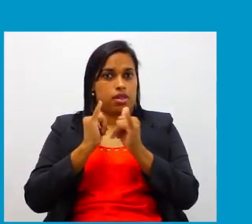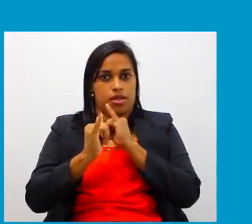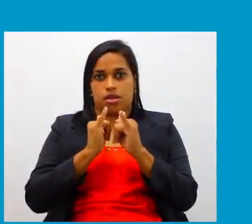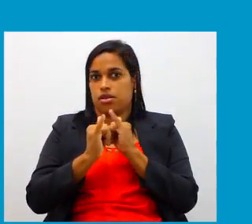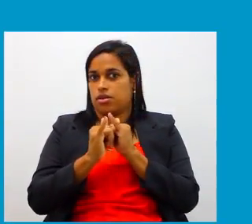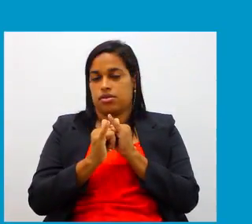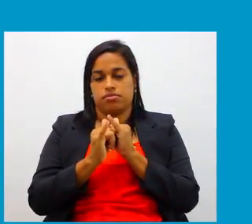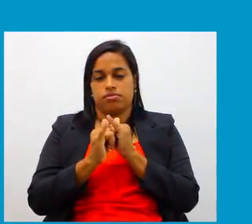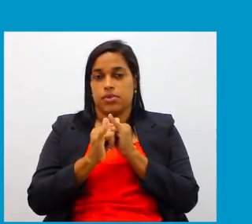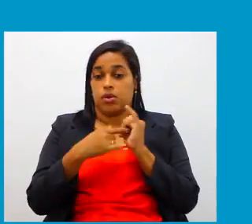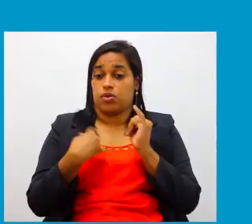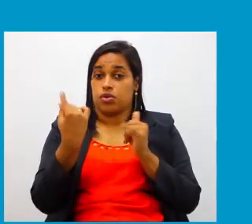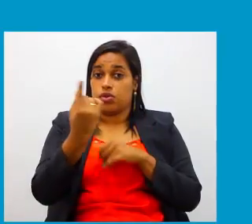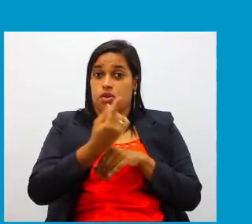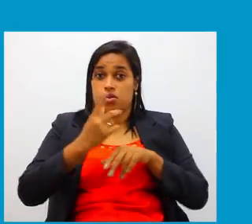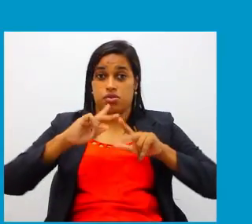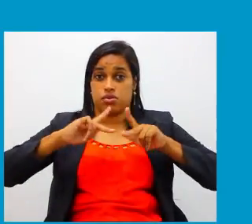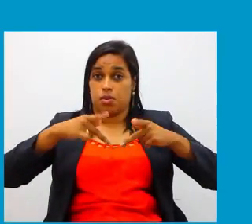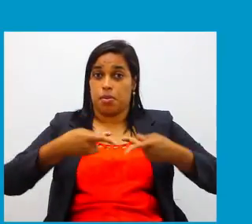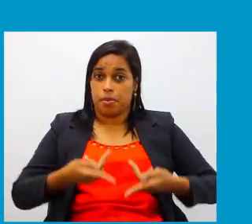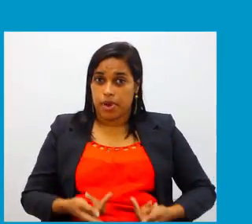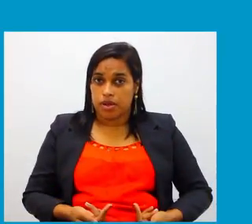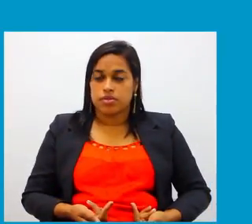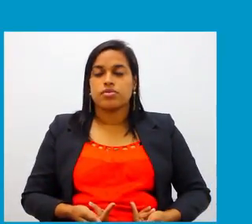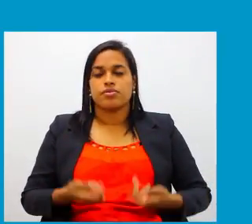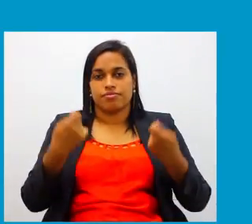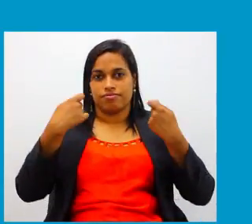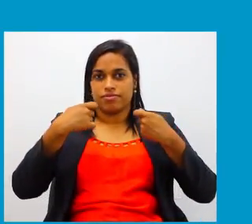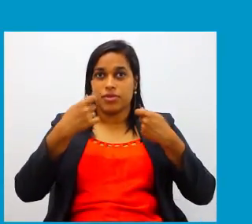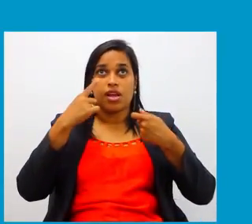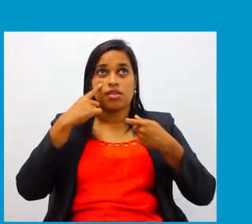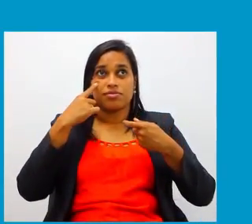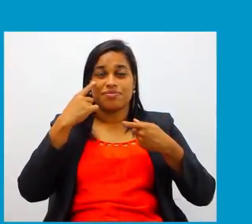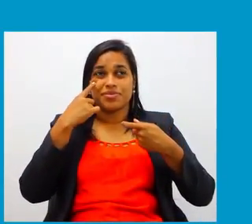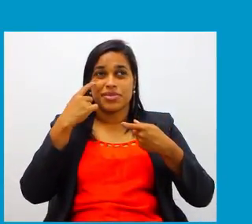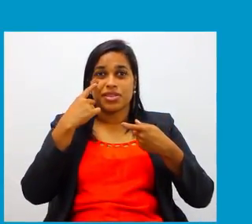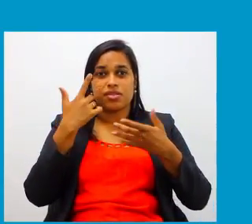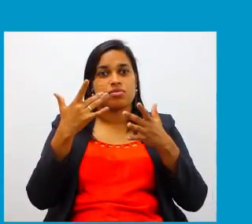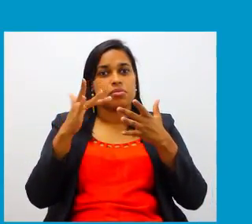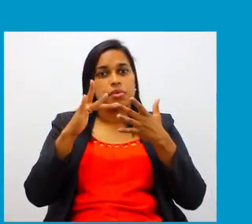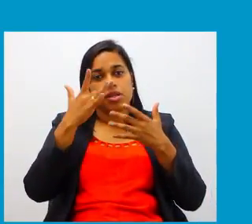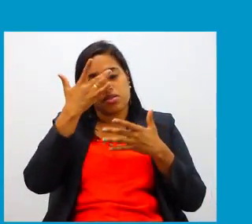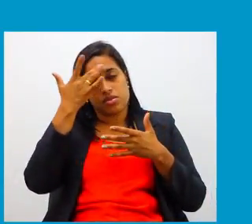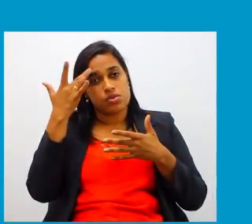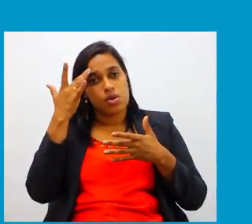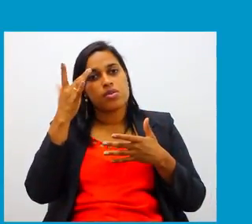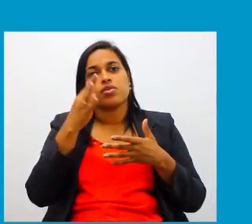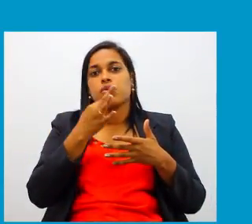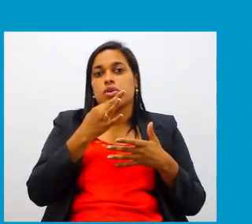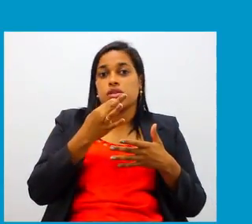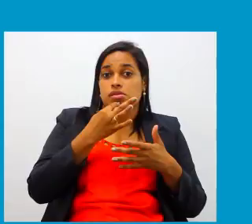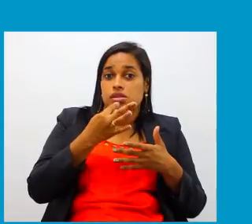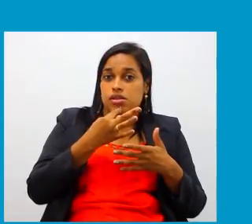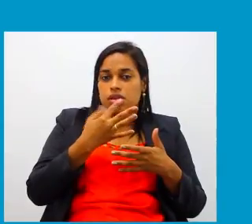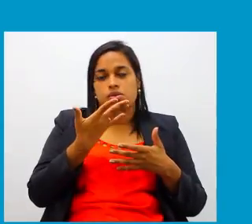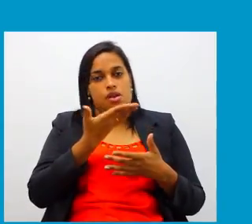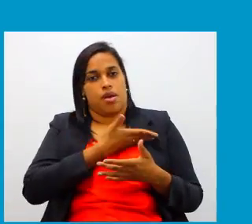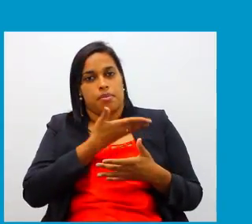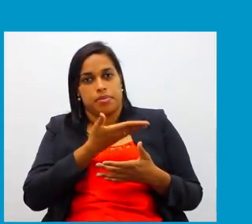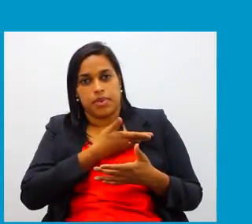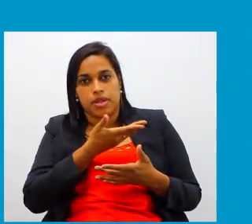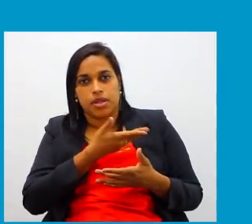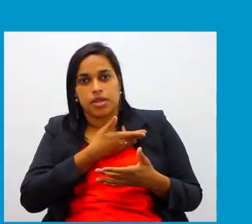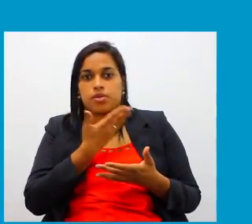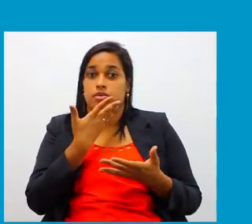Não, nossa natureza humana faz com que a gente se ligue com as pessoas. Eu tenho amigos, conhecidos